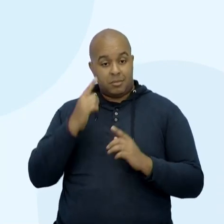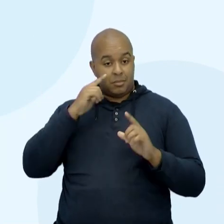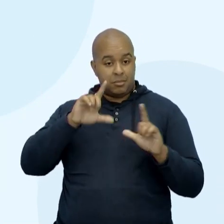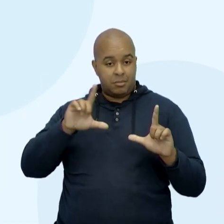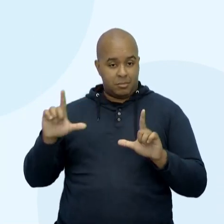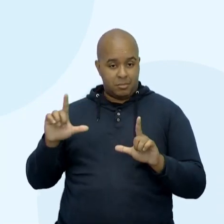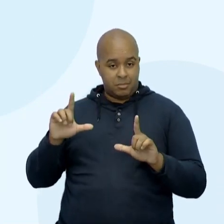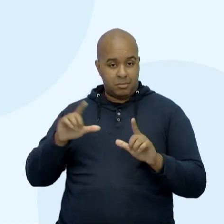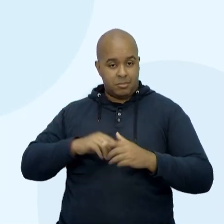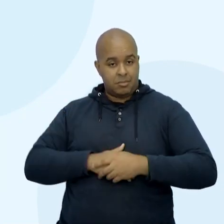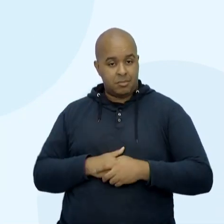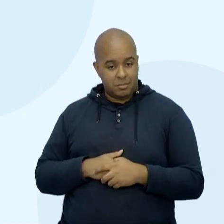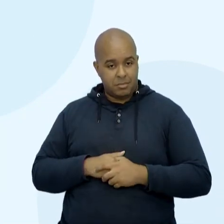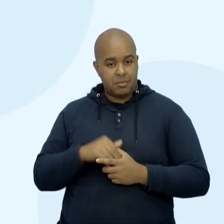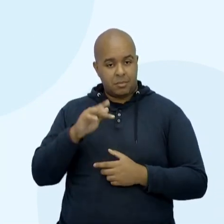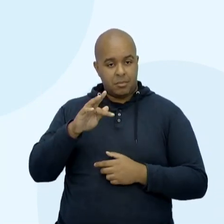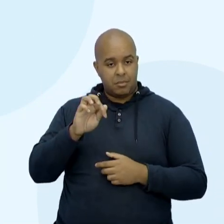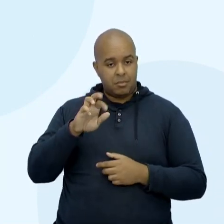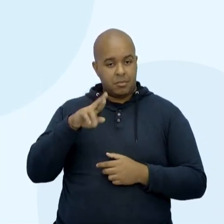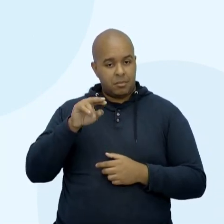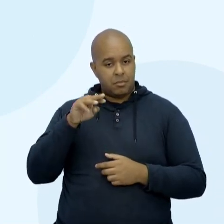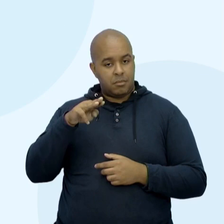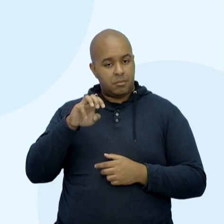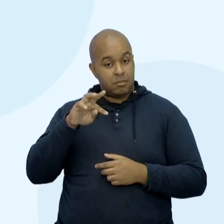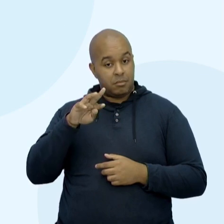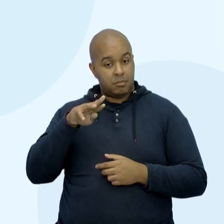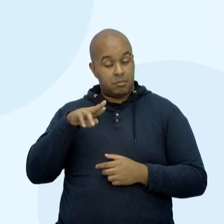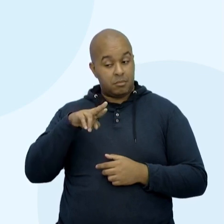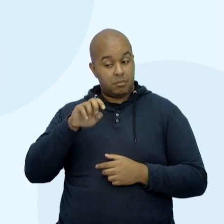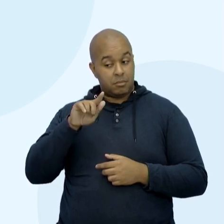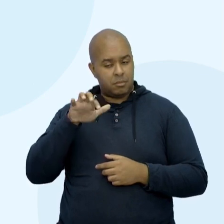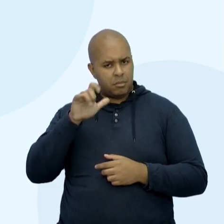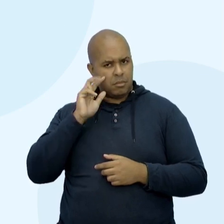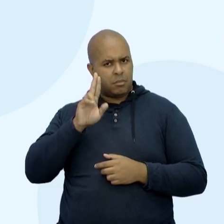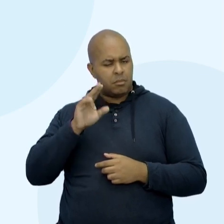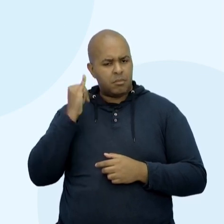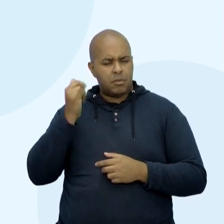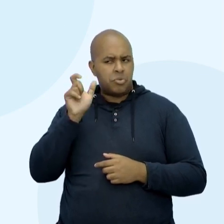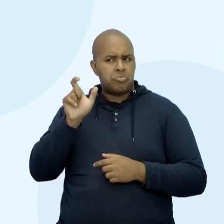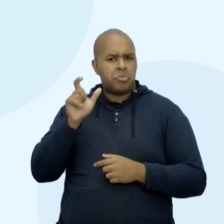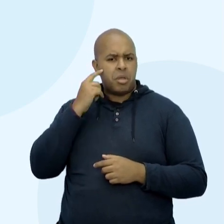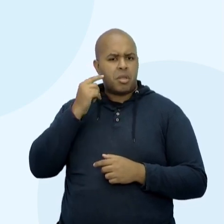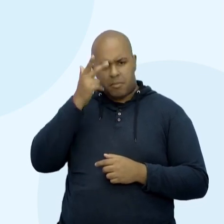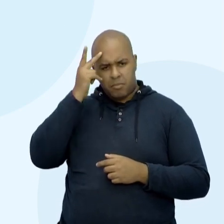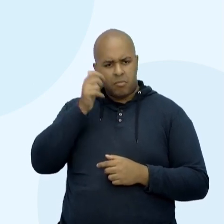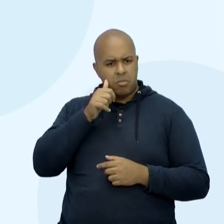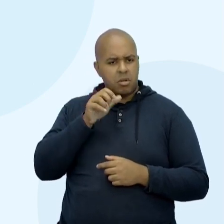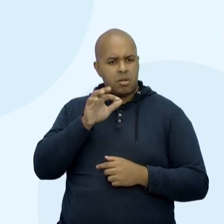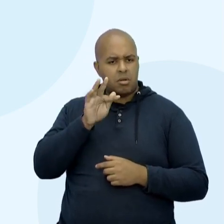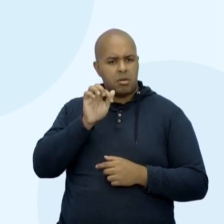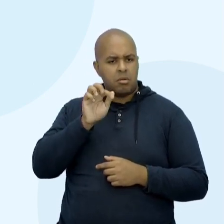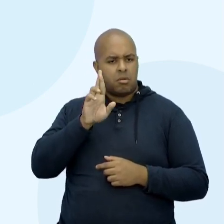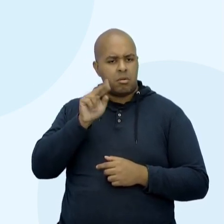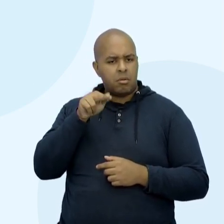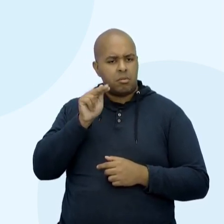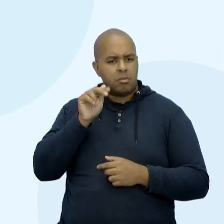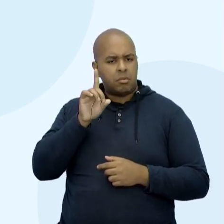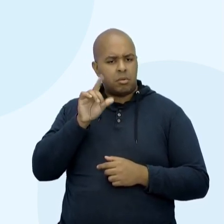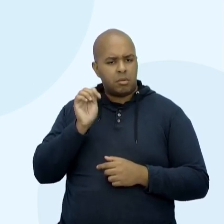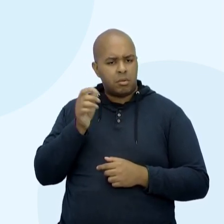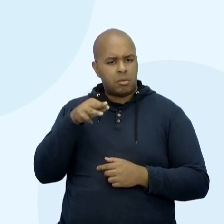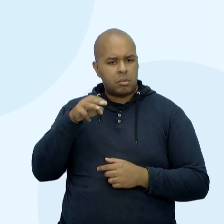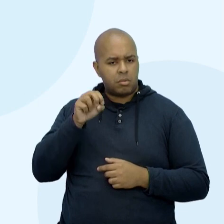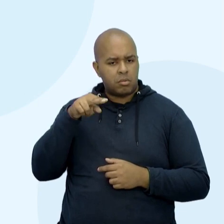aqui para você pesquisar, anotar. Fernanda Montenegro, nomes importantíssimos. Quem é, o que faz, como trabalha, o que